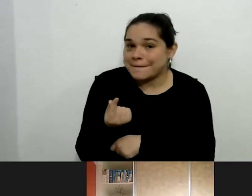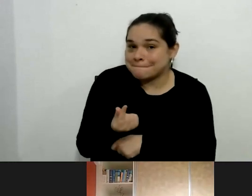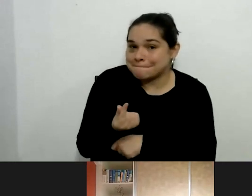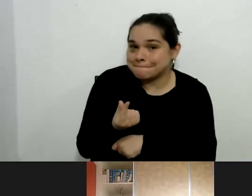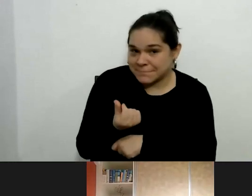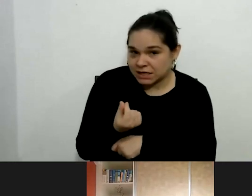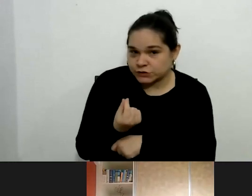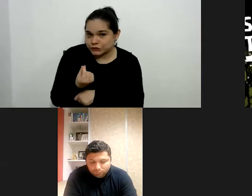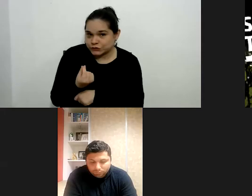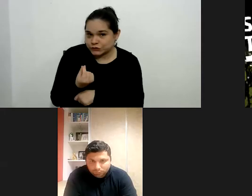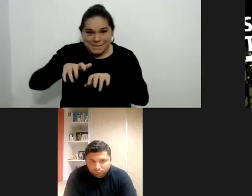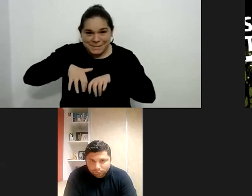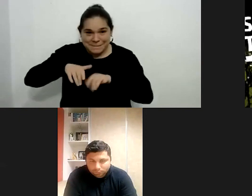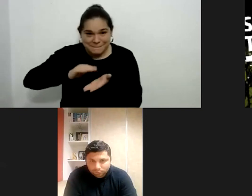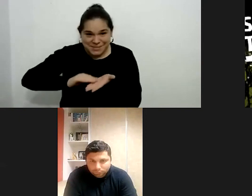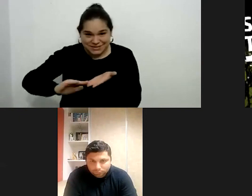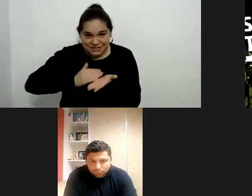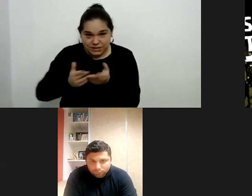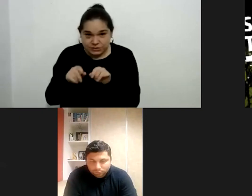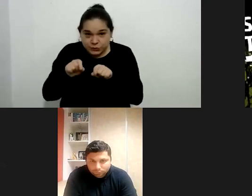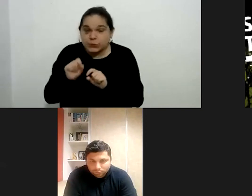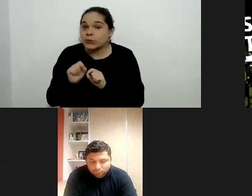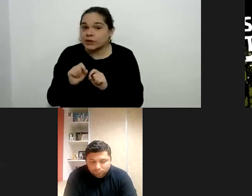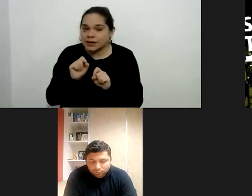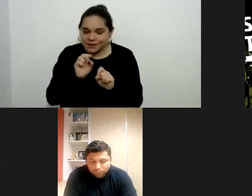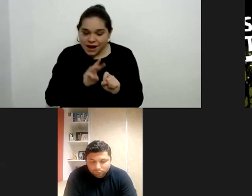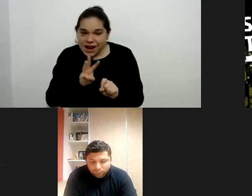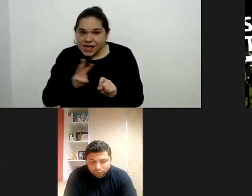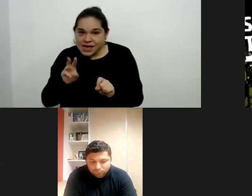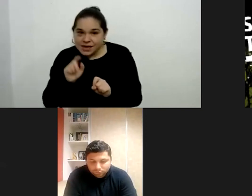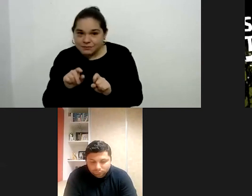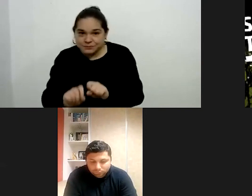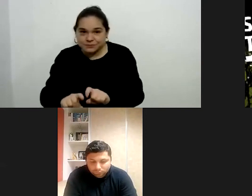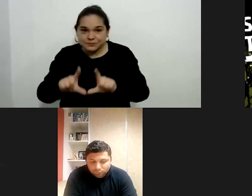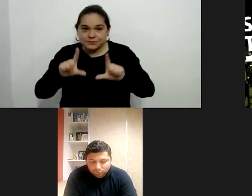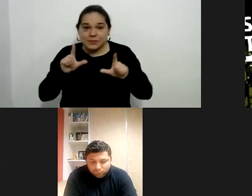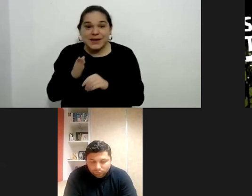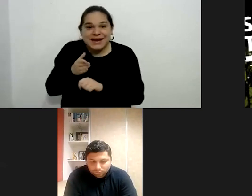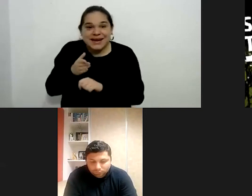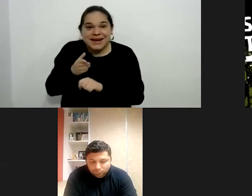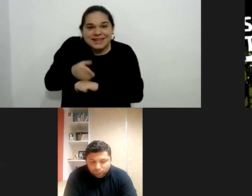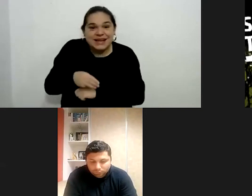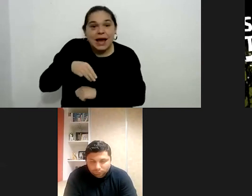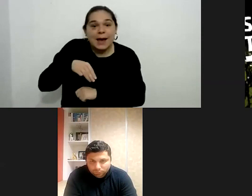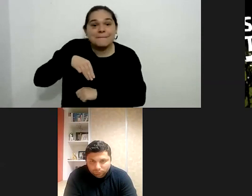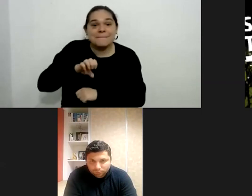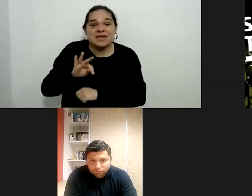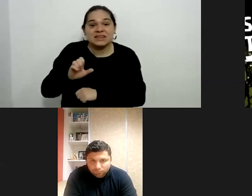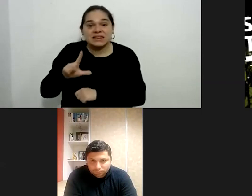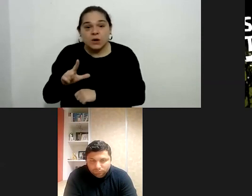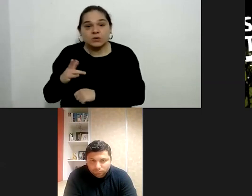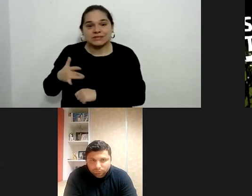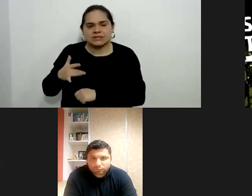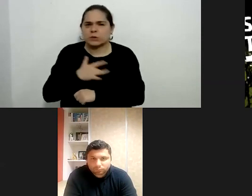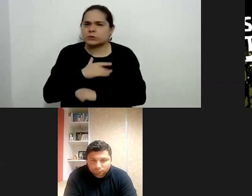no bate-papo embaixo o link que tem o acesso do Metal Saúde, então todos os nossos conveniados de